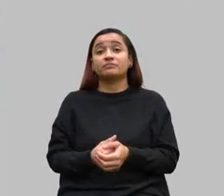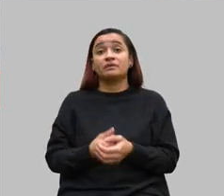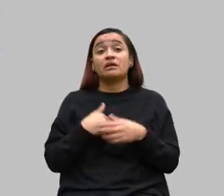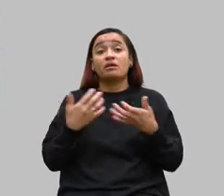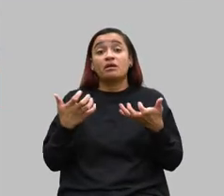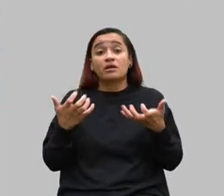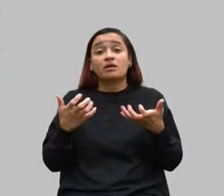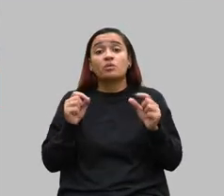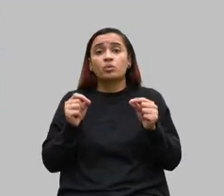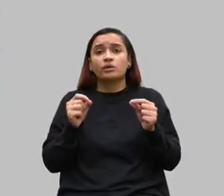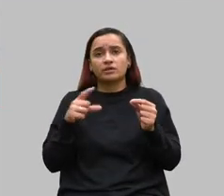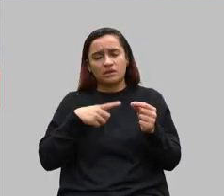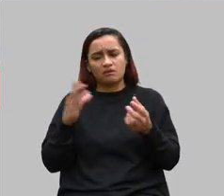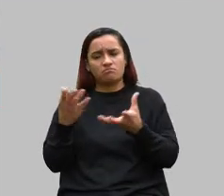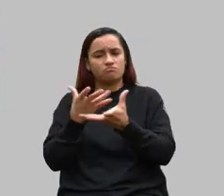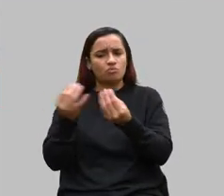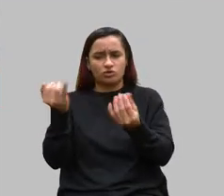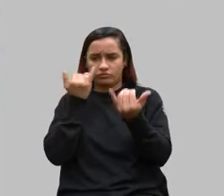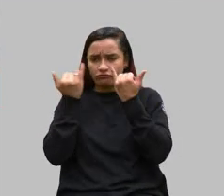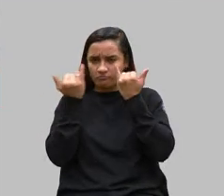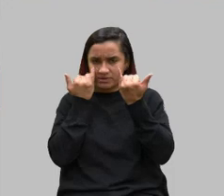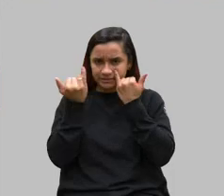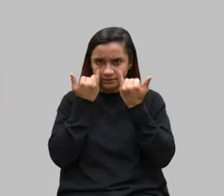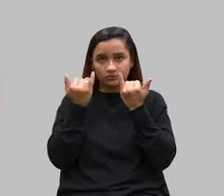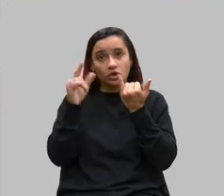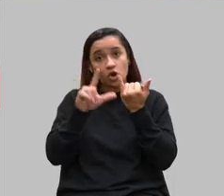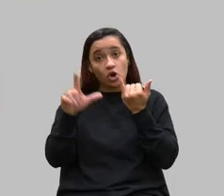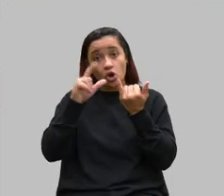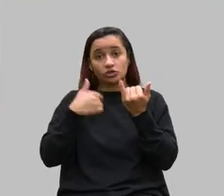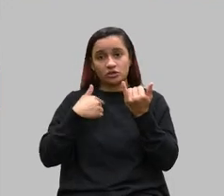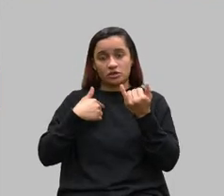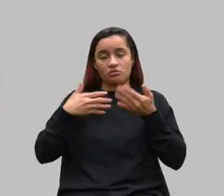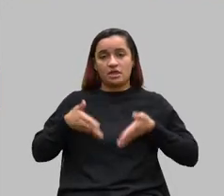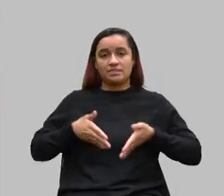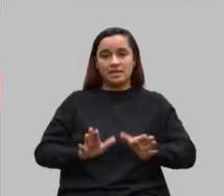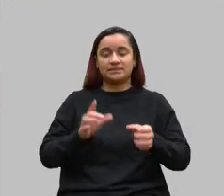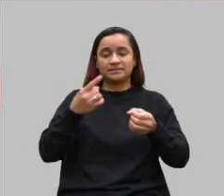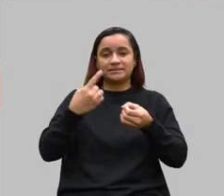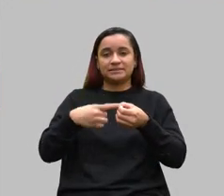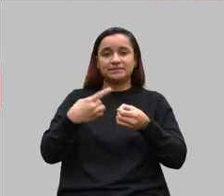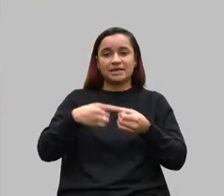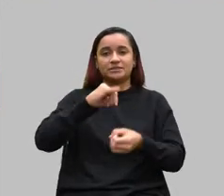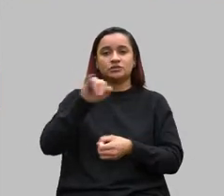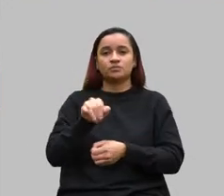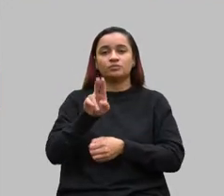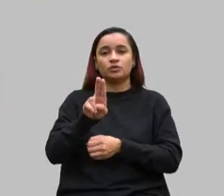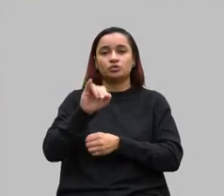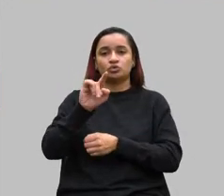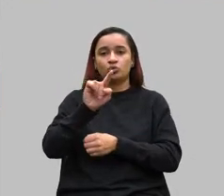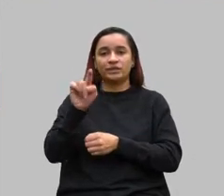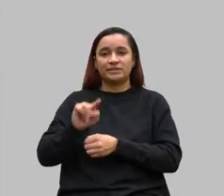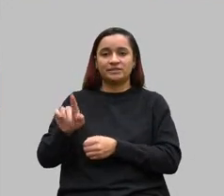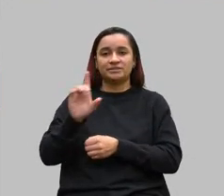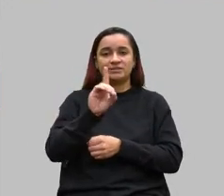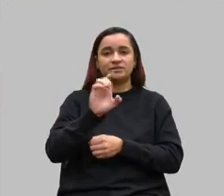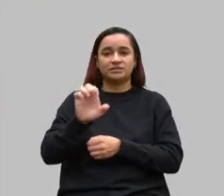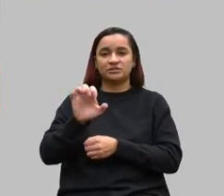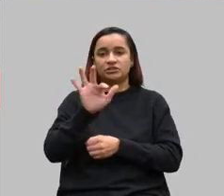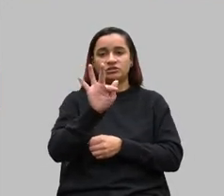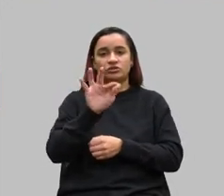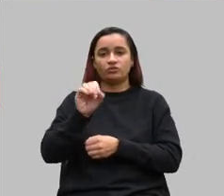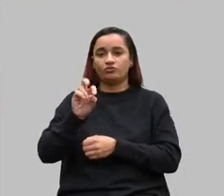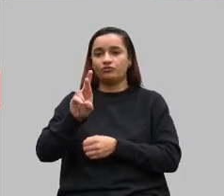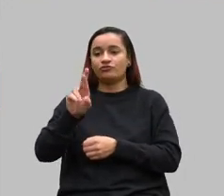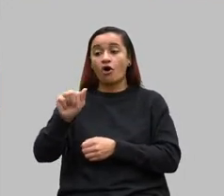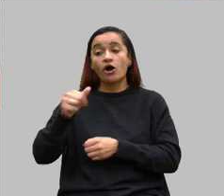tem vários dados aqui obviamente como eu sou de Juiz de Fora sou majoritária lá vou vou falar mais especialmente Juiz de